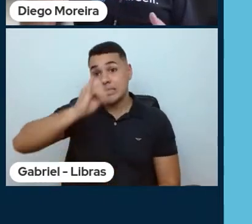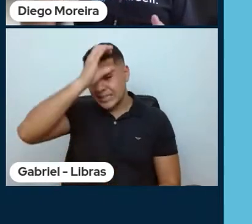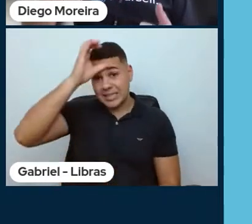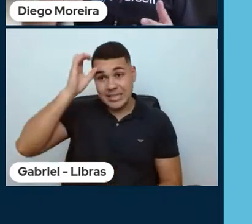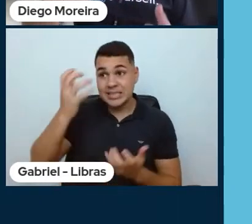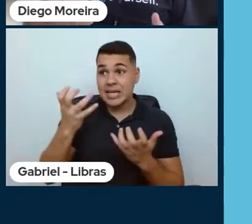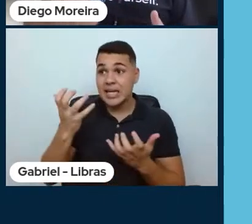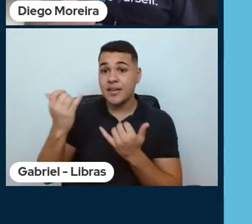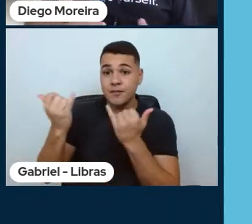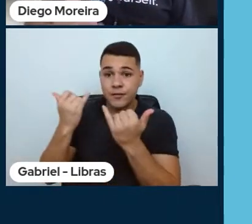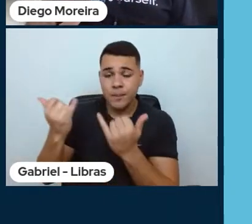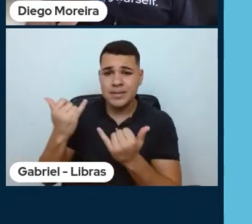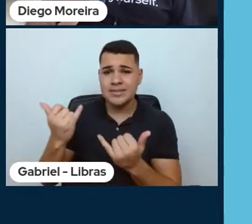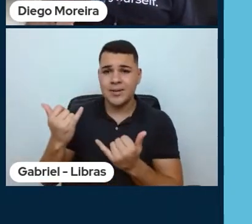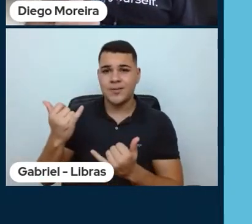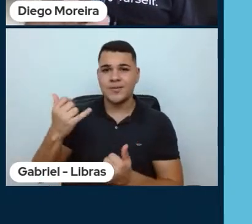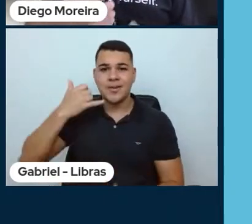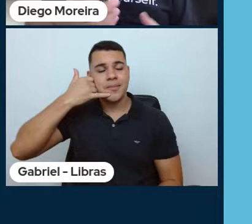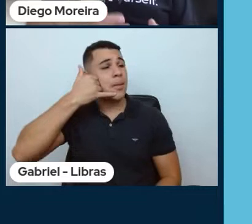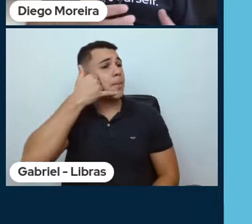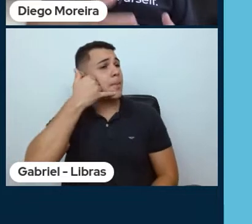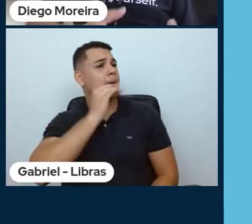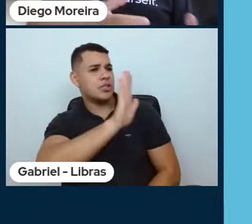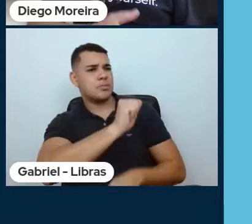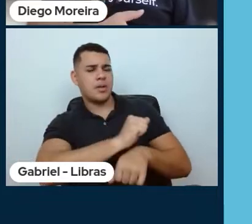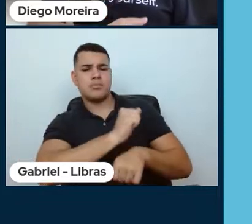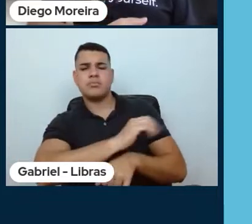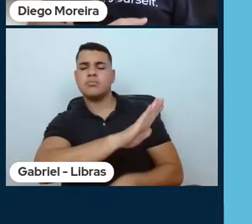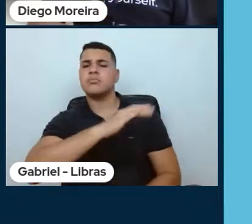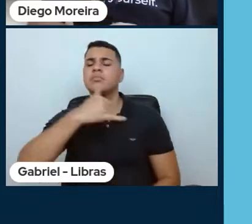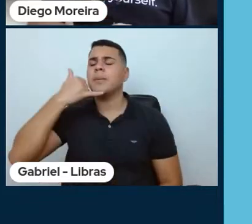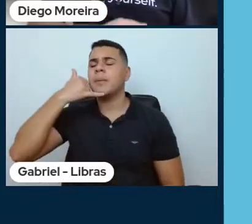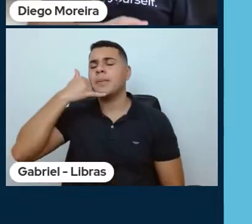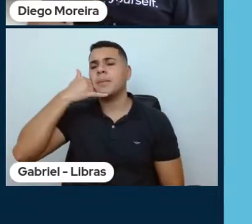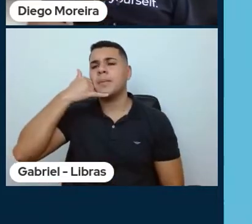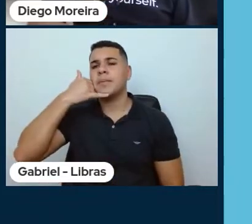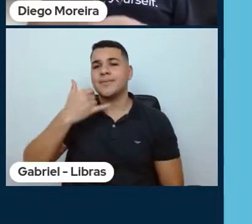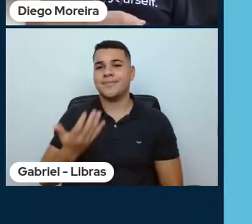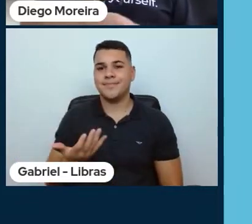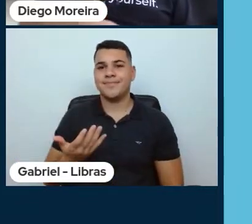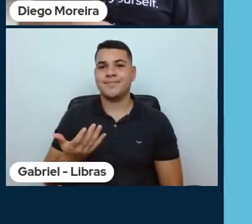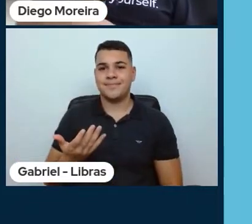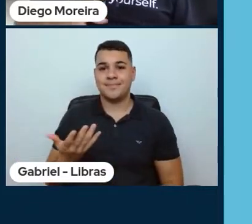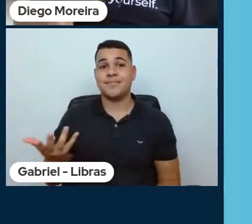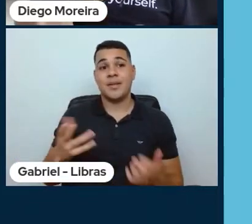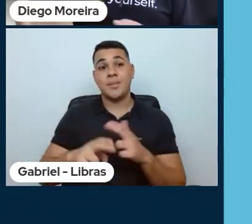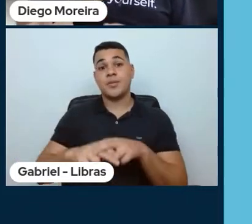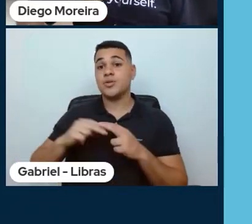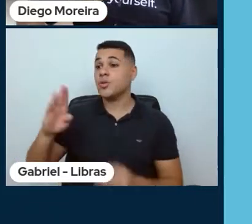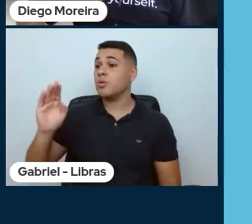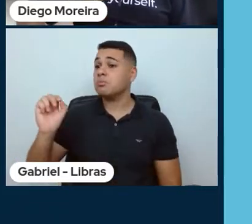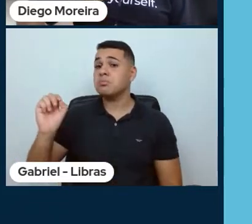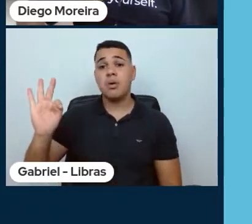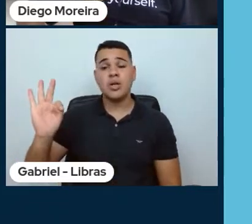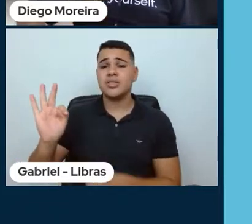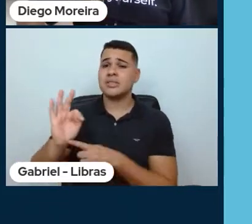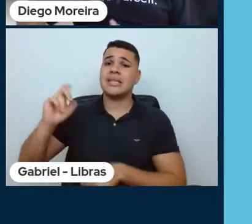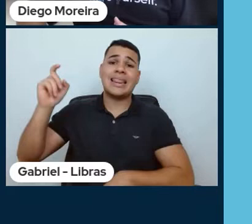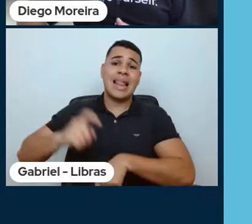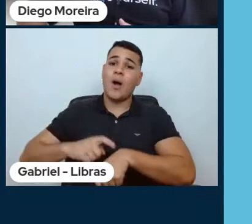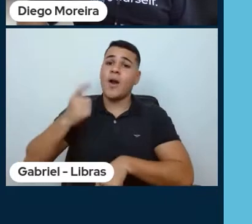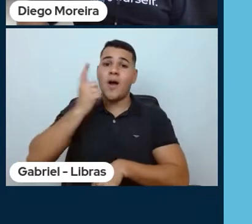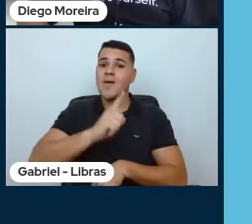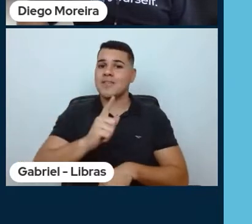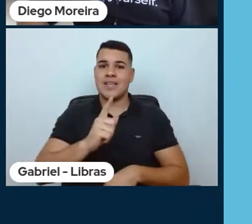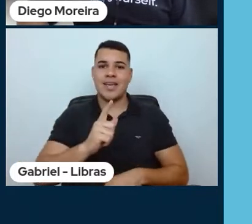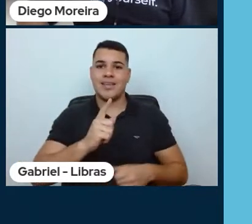e o que geralmente acontece? A URA ela já coleta determinadas informações, o chatbot ele já coleta determinadas informações, e a